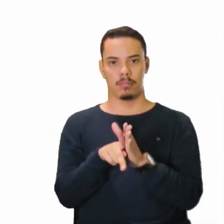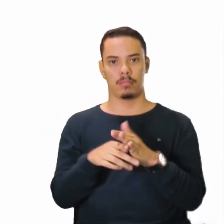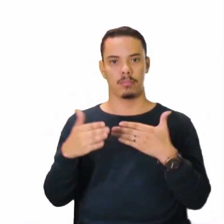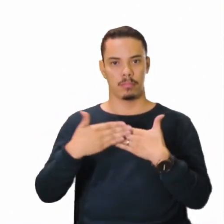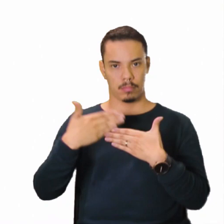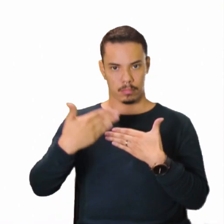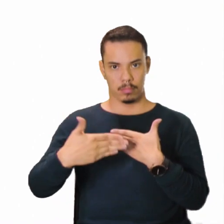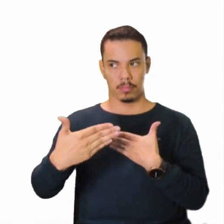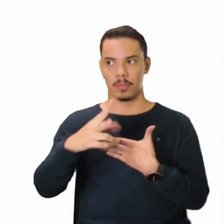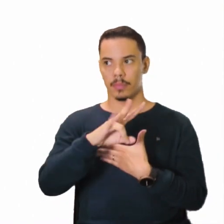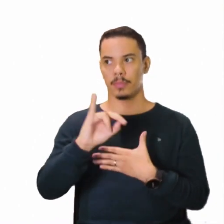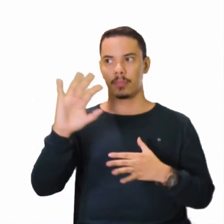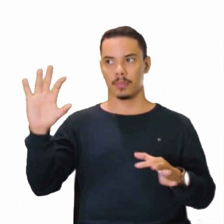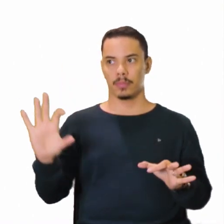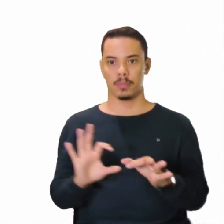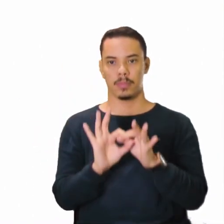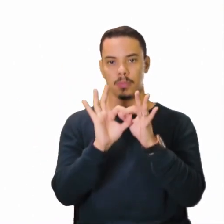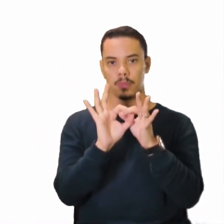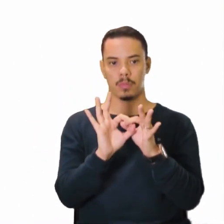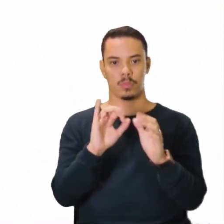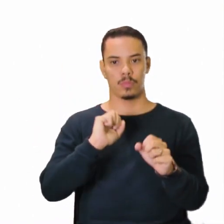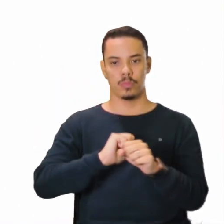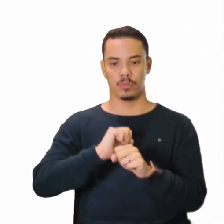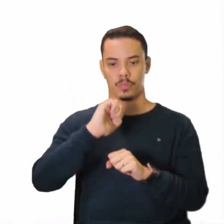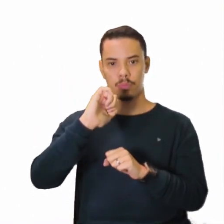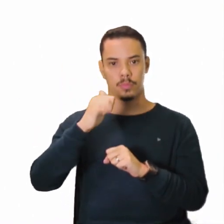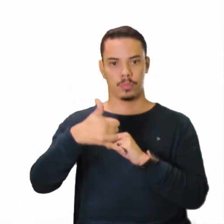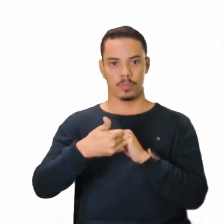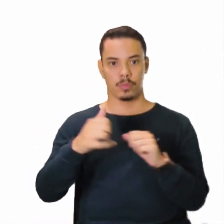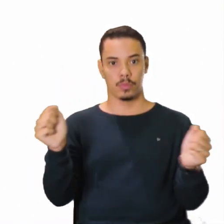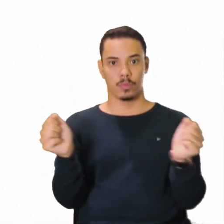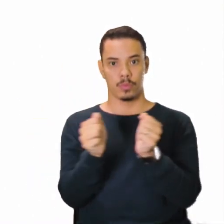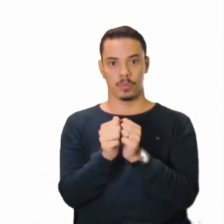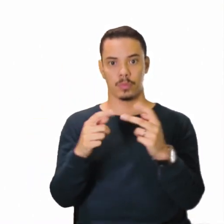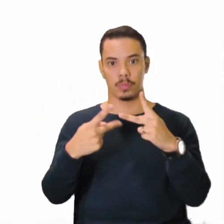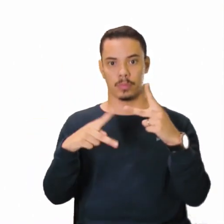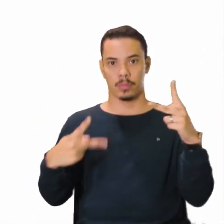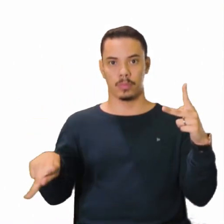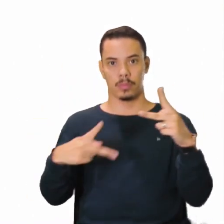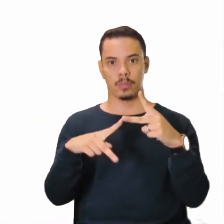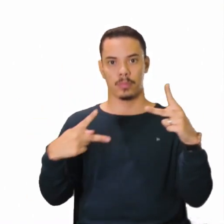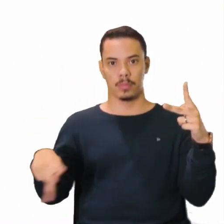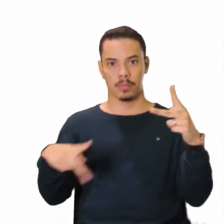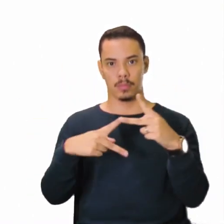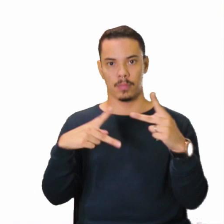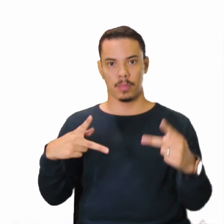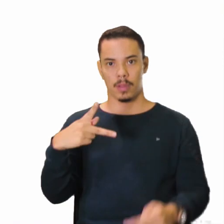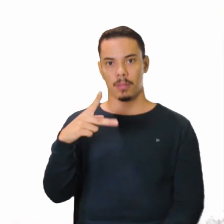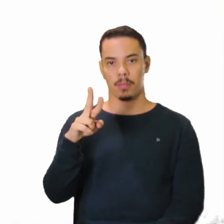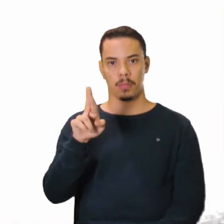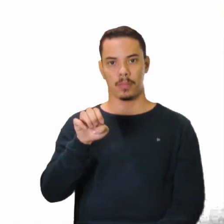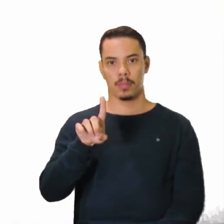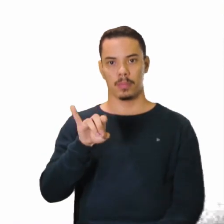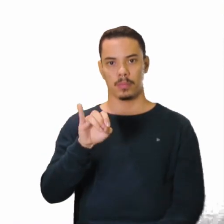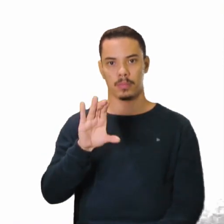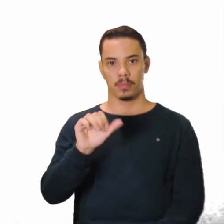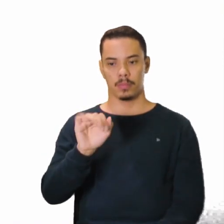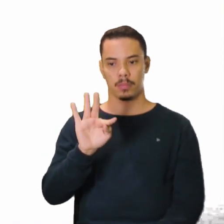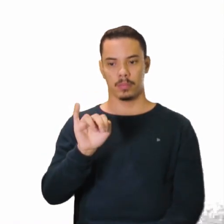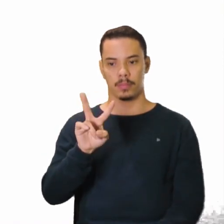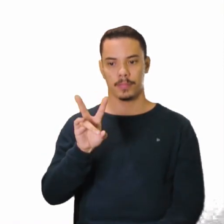o sujeito ao seu predicativo, né? Que o predicativo que é a característica. Para isso, usa-se verbos